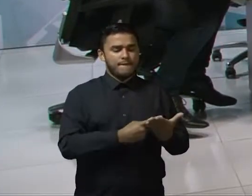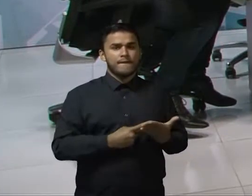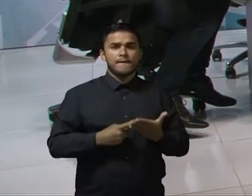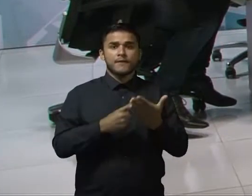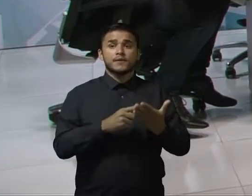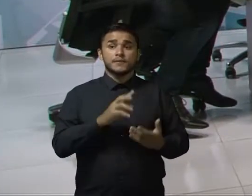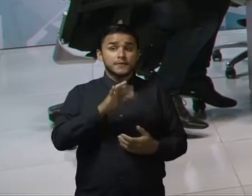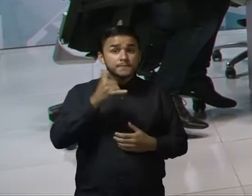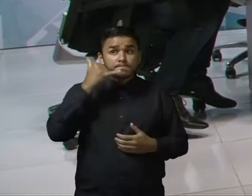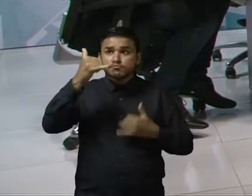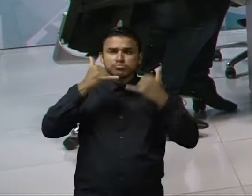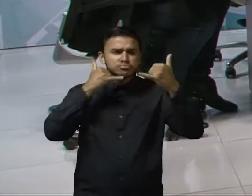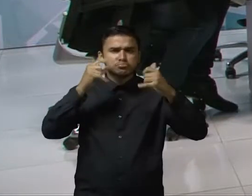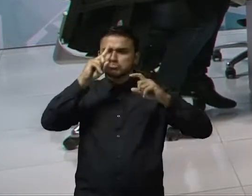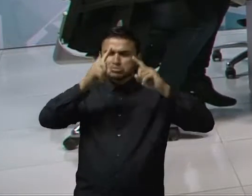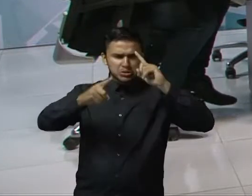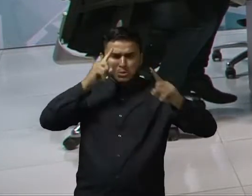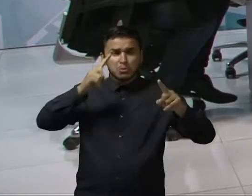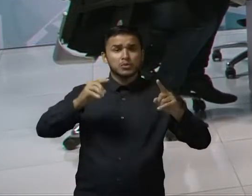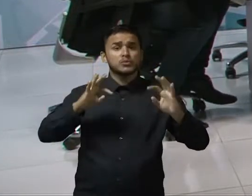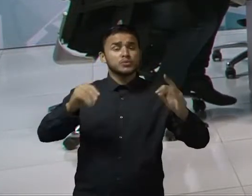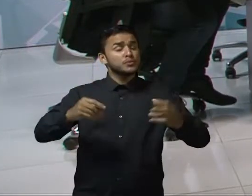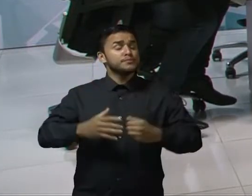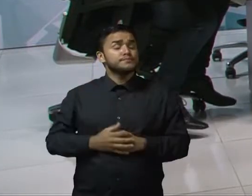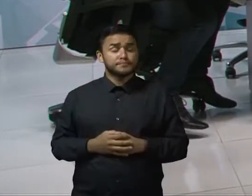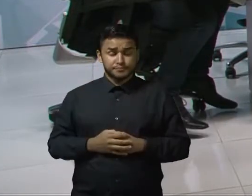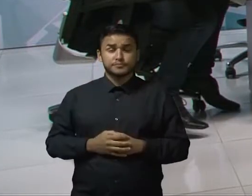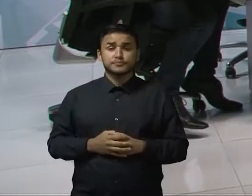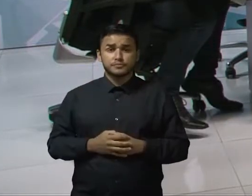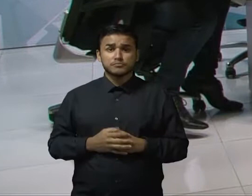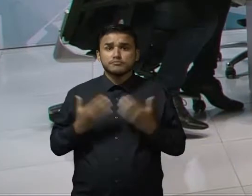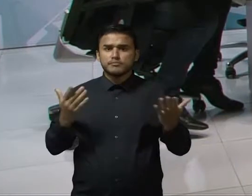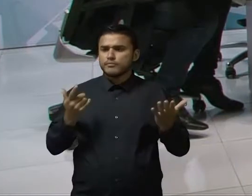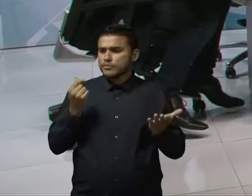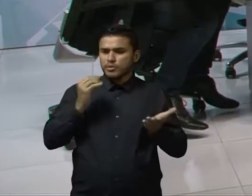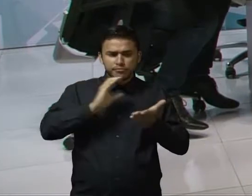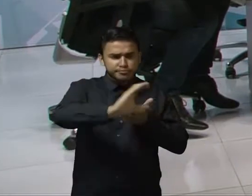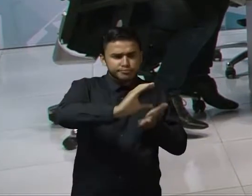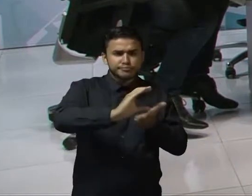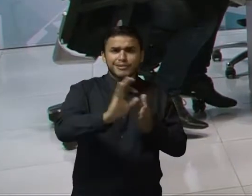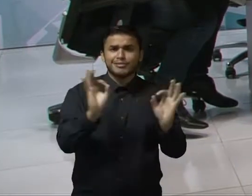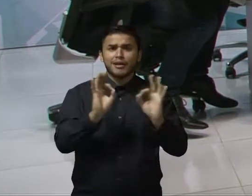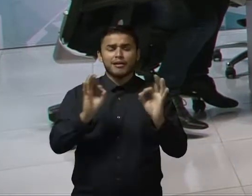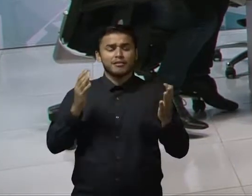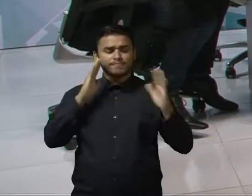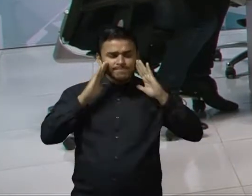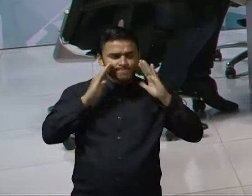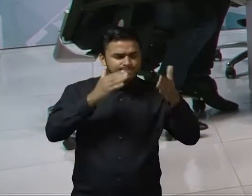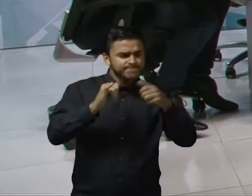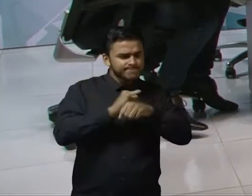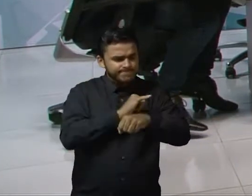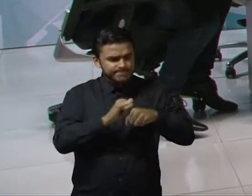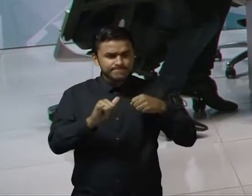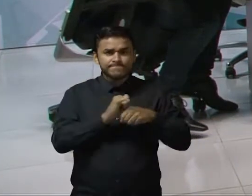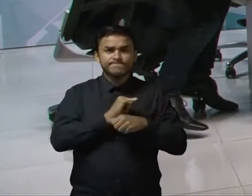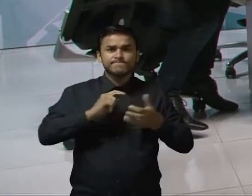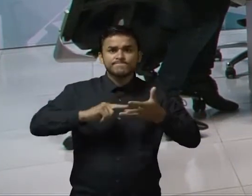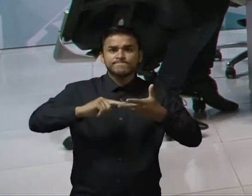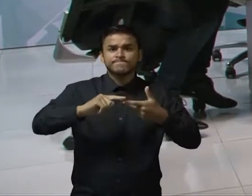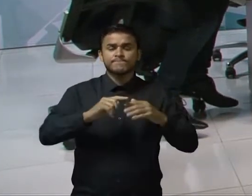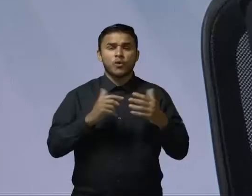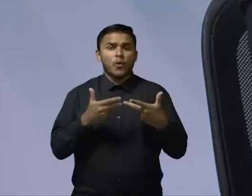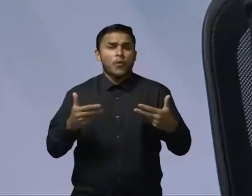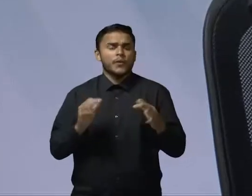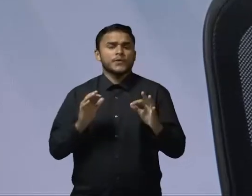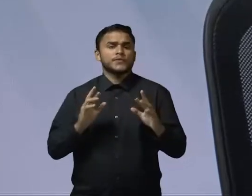Então, como você não tem investimentos Isso não entrava em plano.